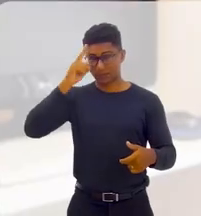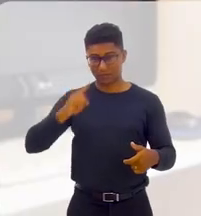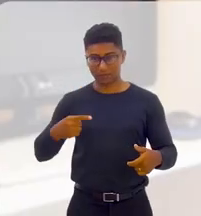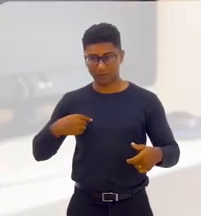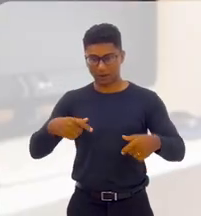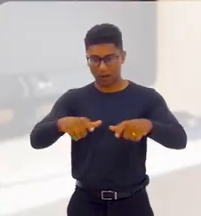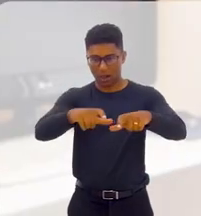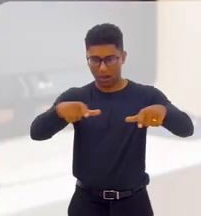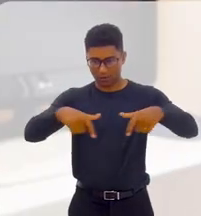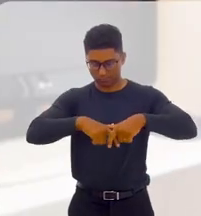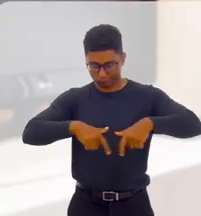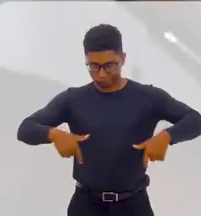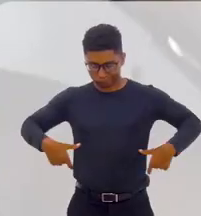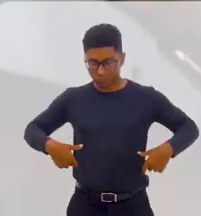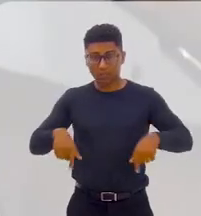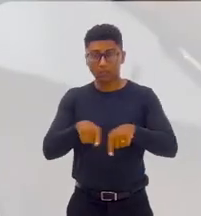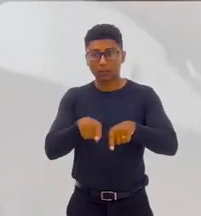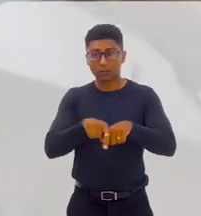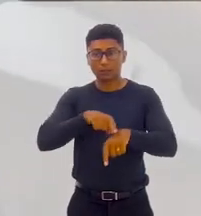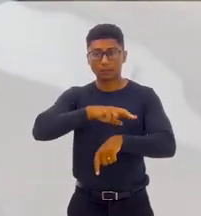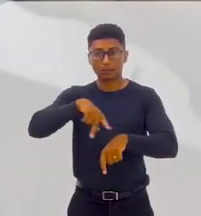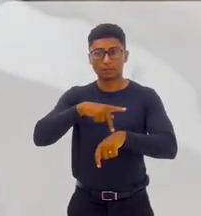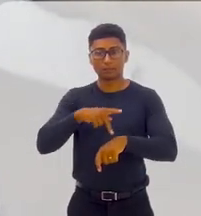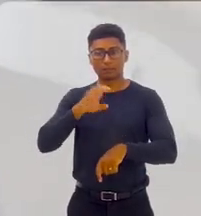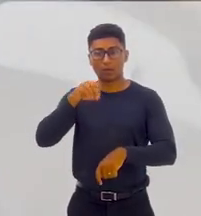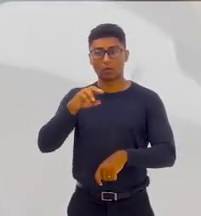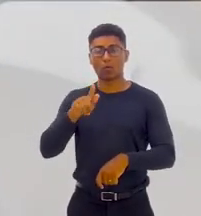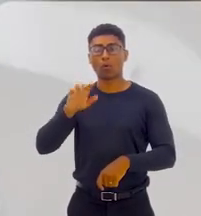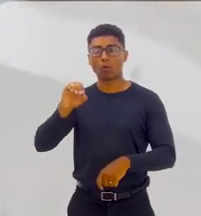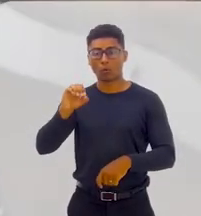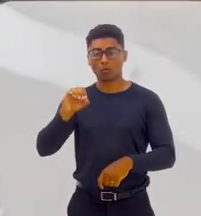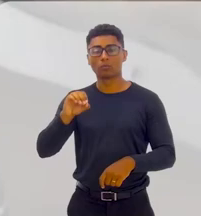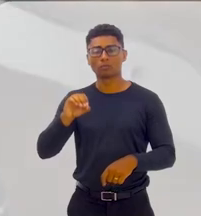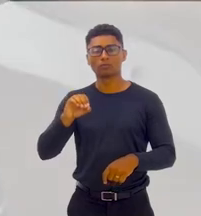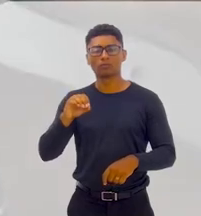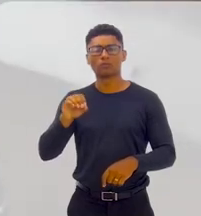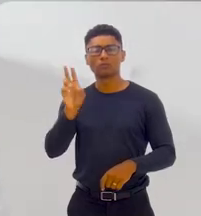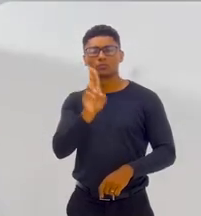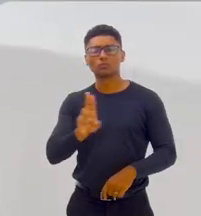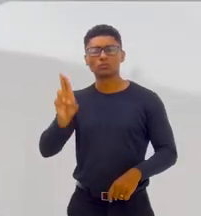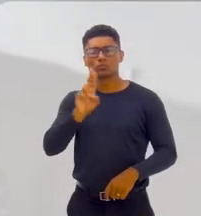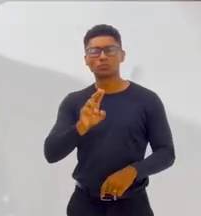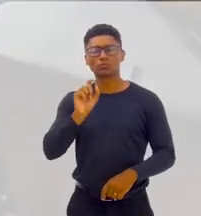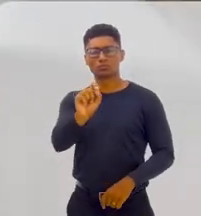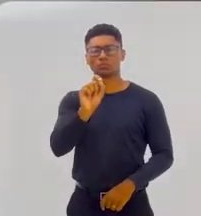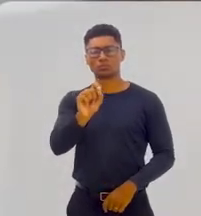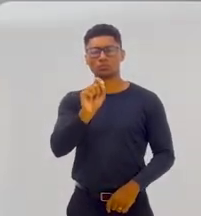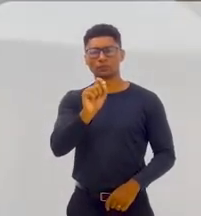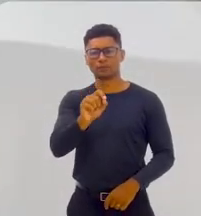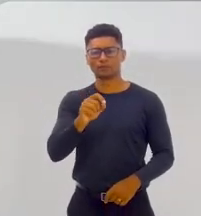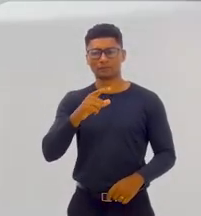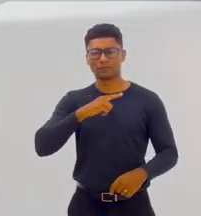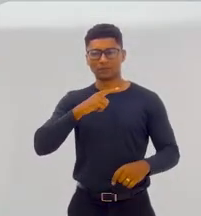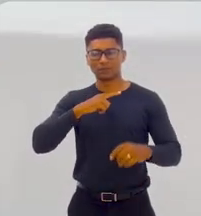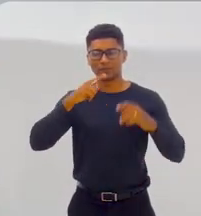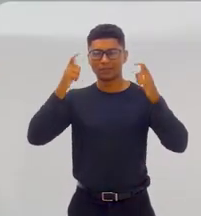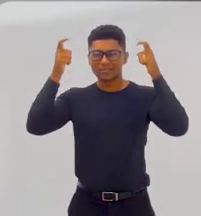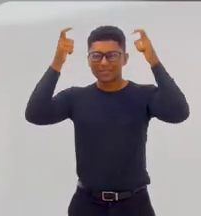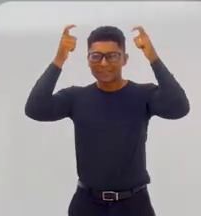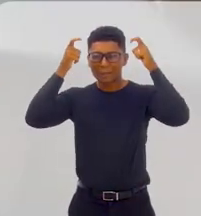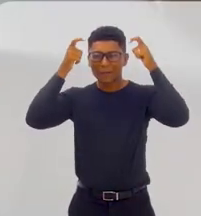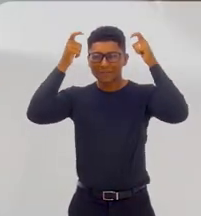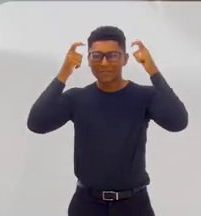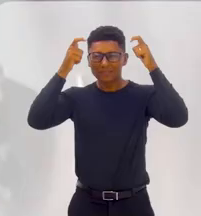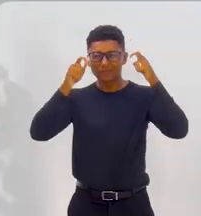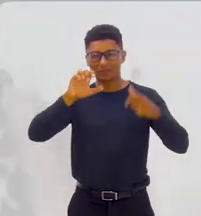sabia. E um ecute, que lá no Congo Brazzaville, no Belga, desculpa, a gente chama aquele chapeuzinho da